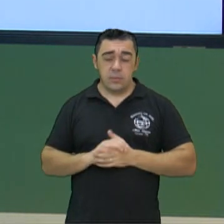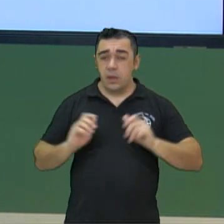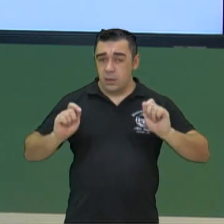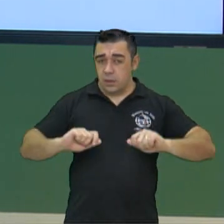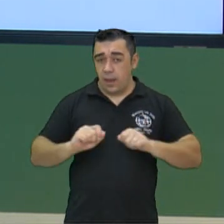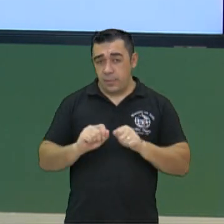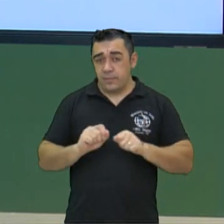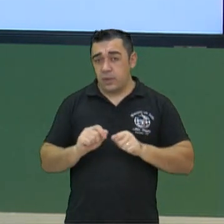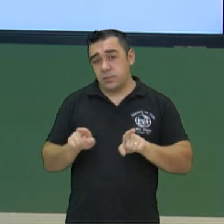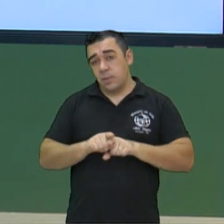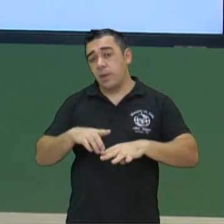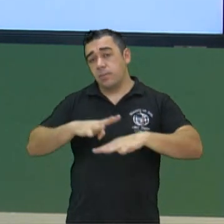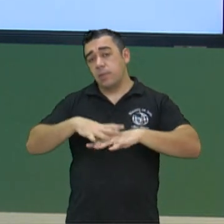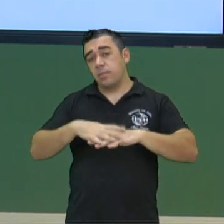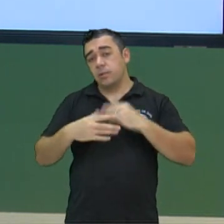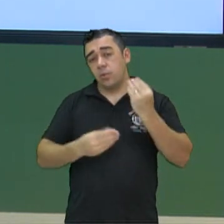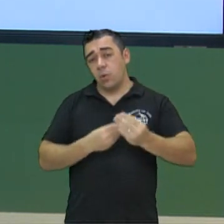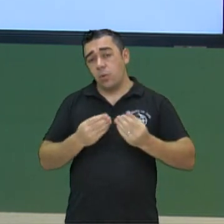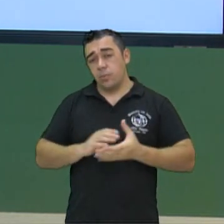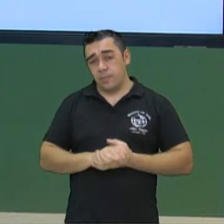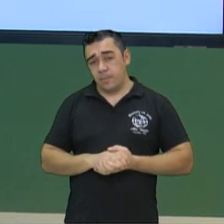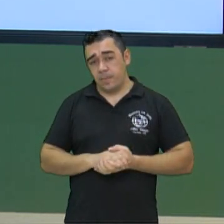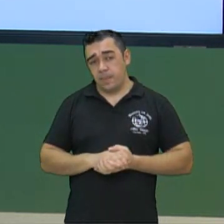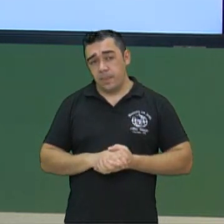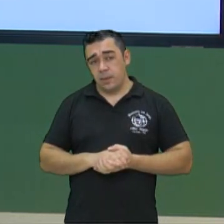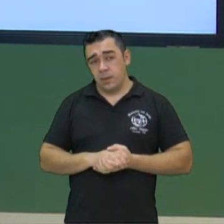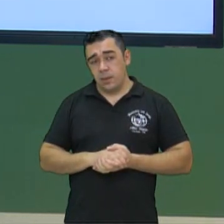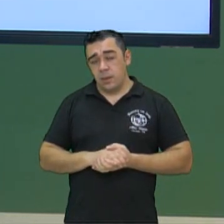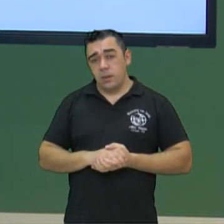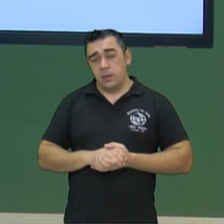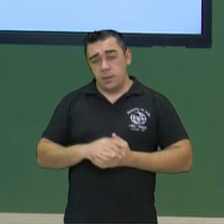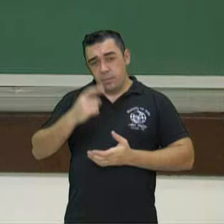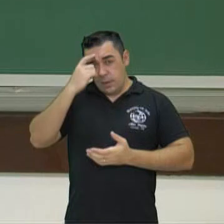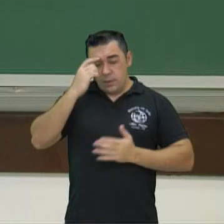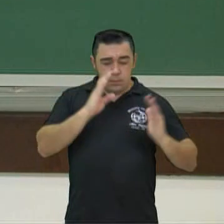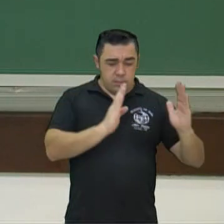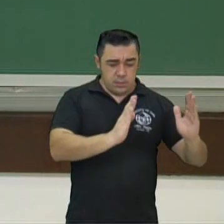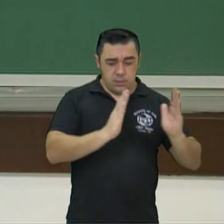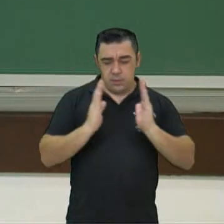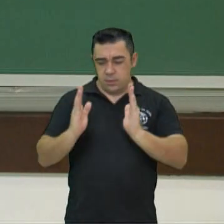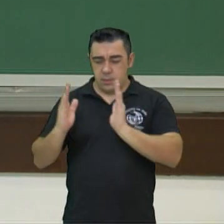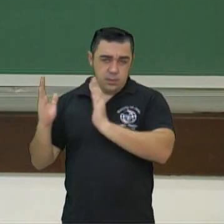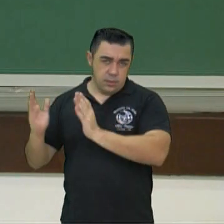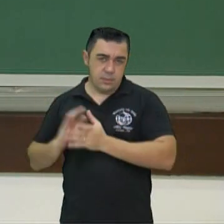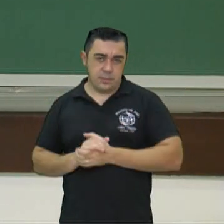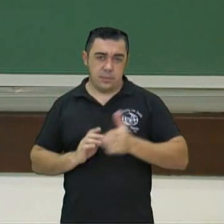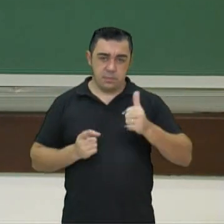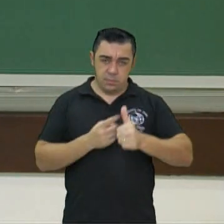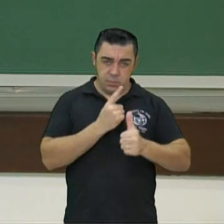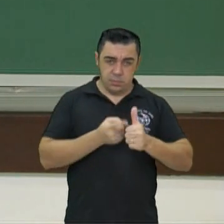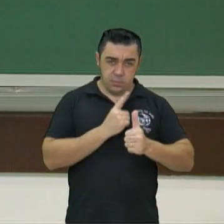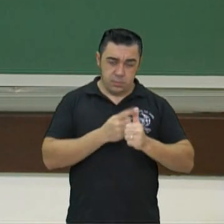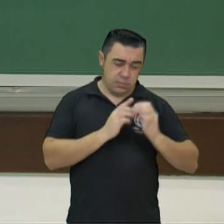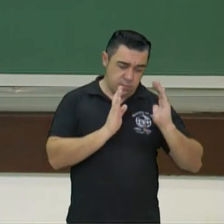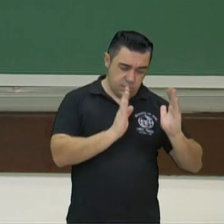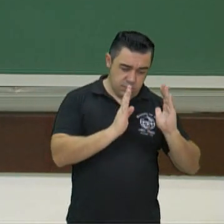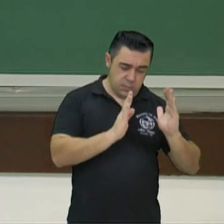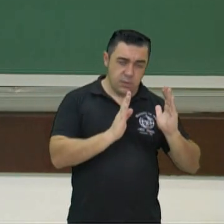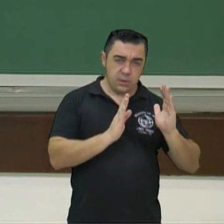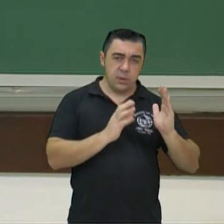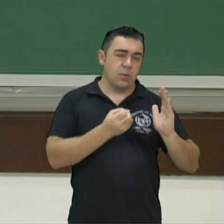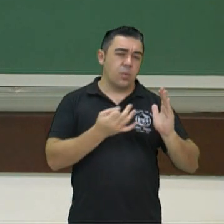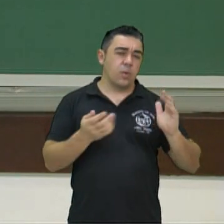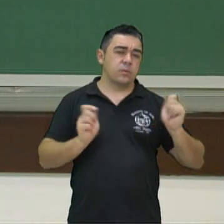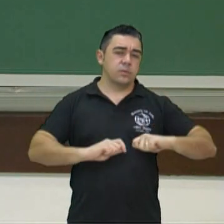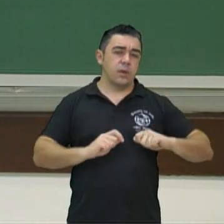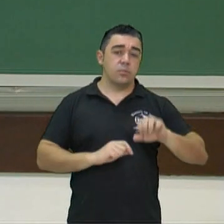resolver isso matematicamente. Vamos pensar que aqui são casinhas. Na primeira casinha, quantas